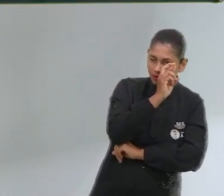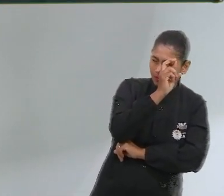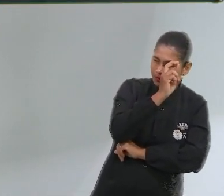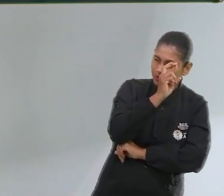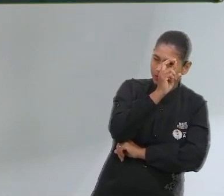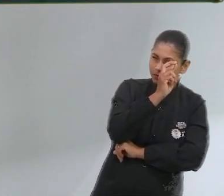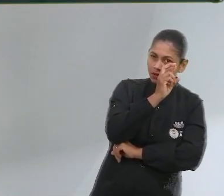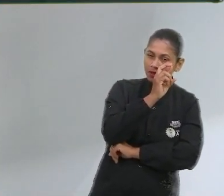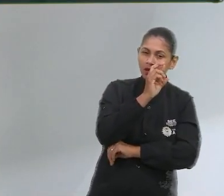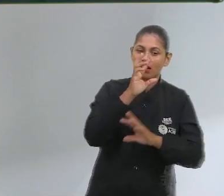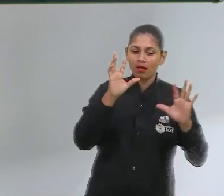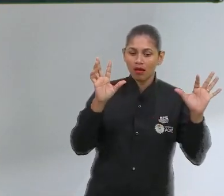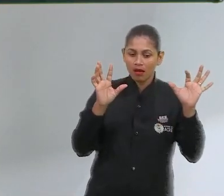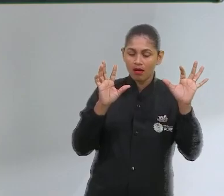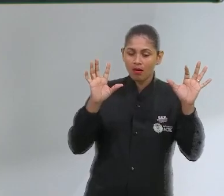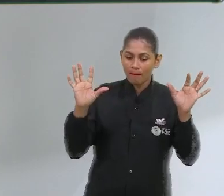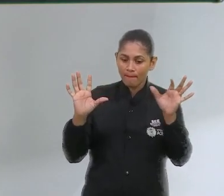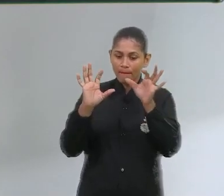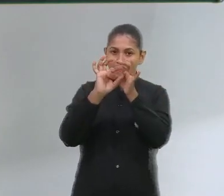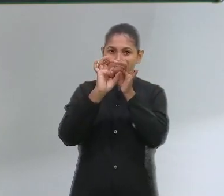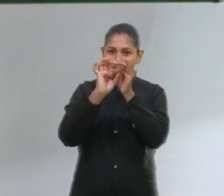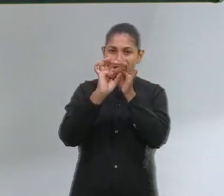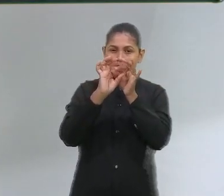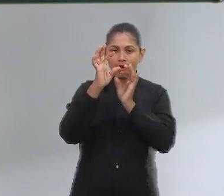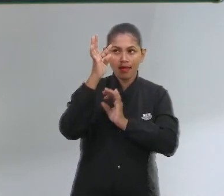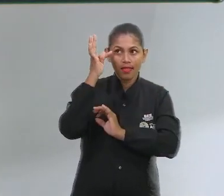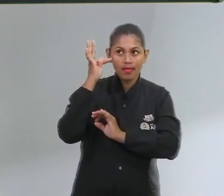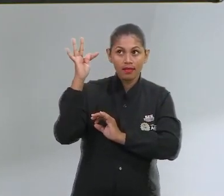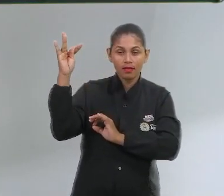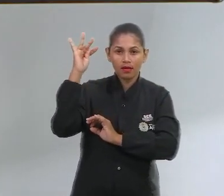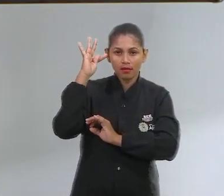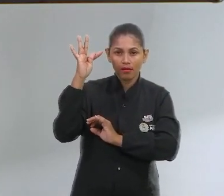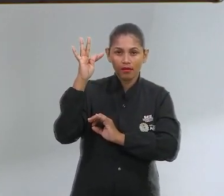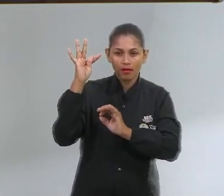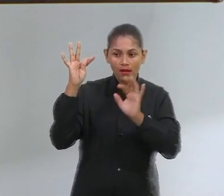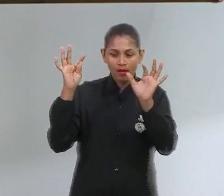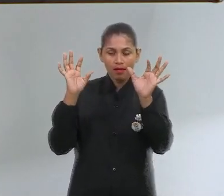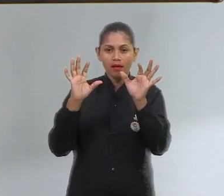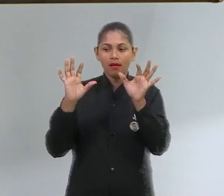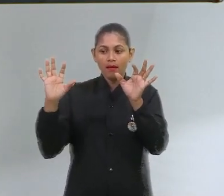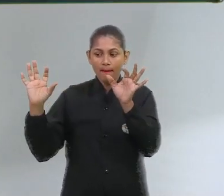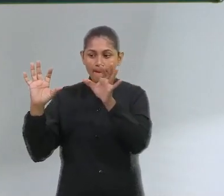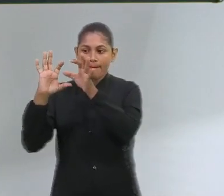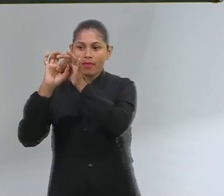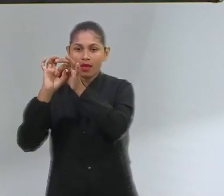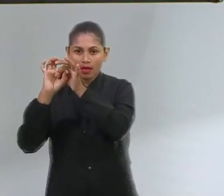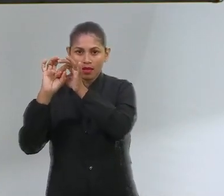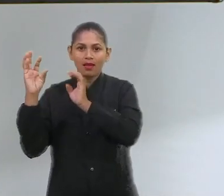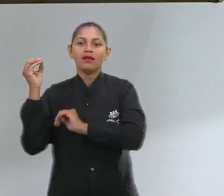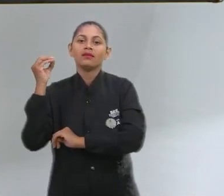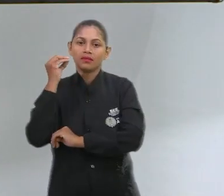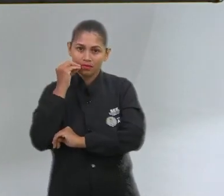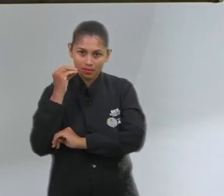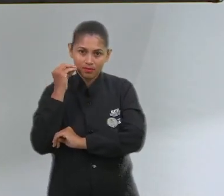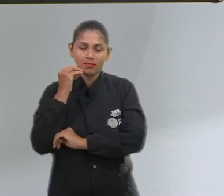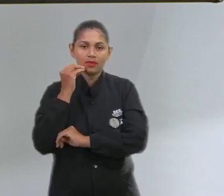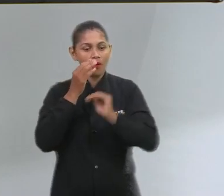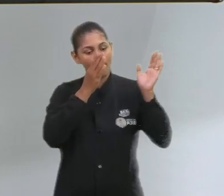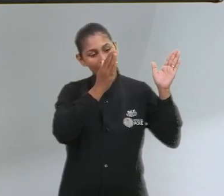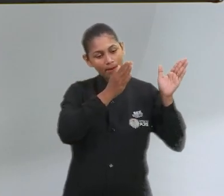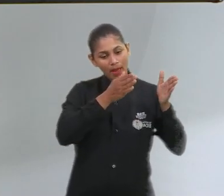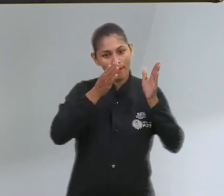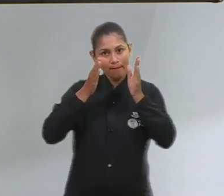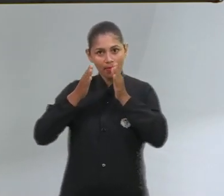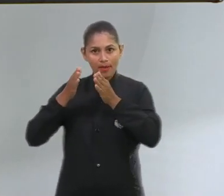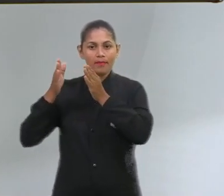análise de método científico. Então, eu vou observar, eu vou analisar, eu vou propor uma teoria e após isso